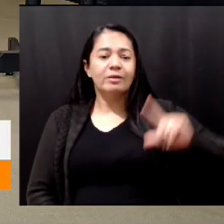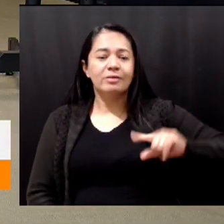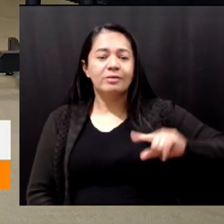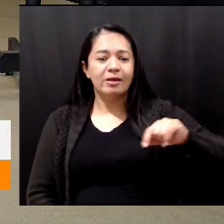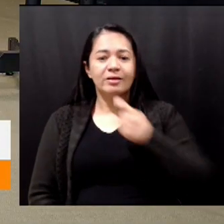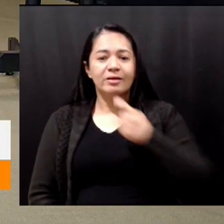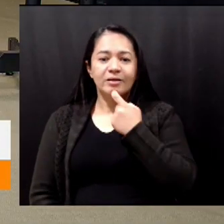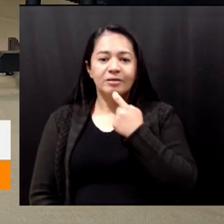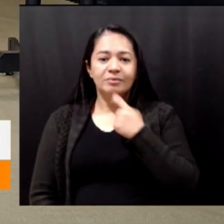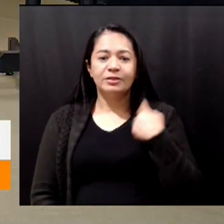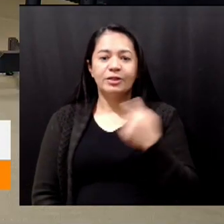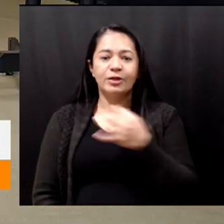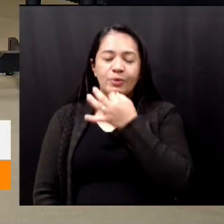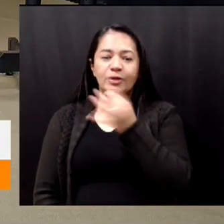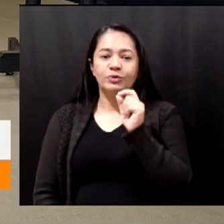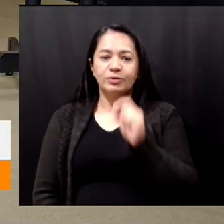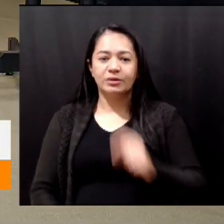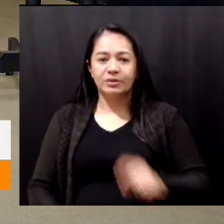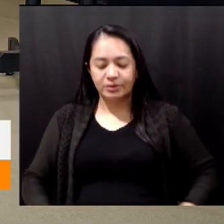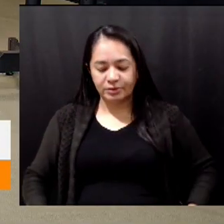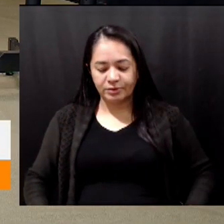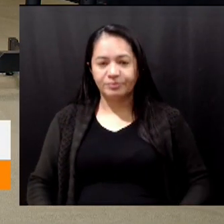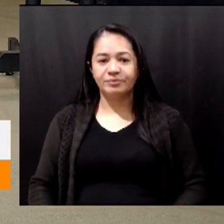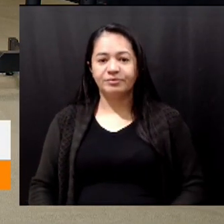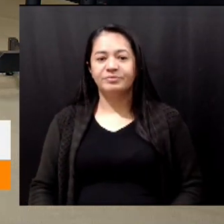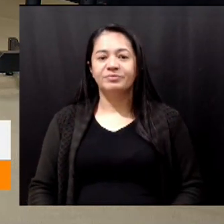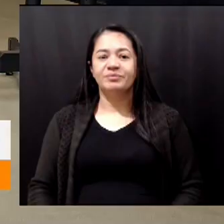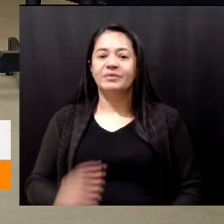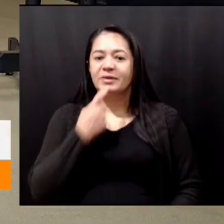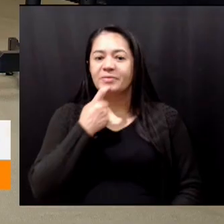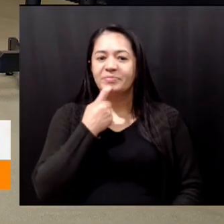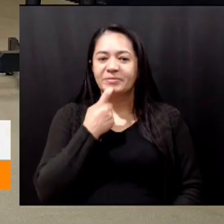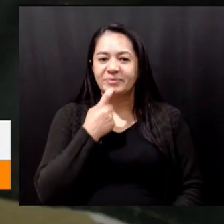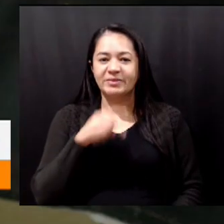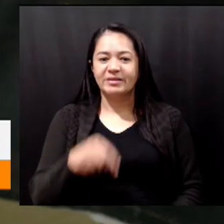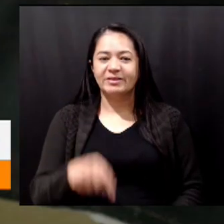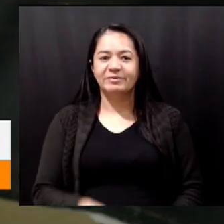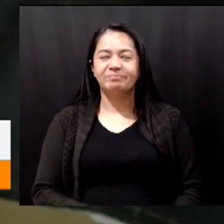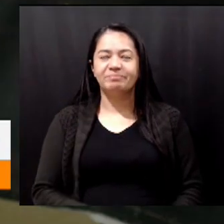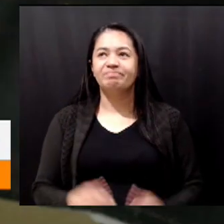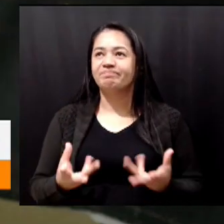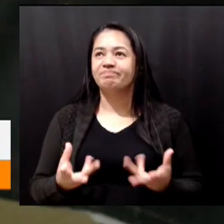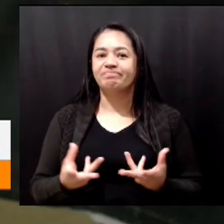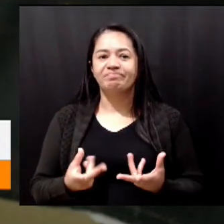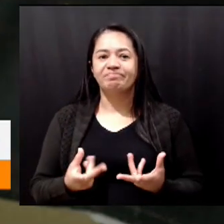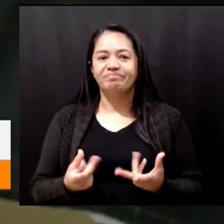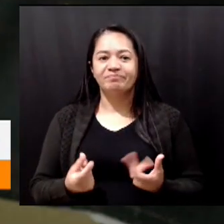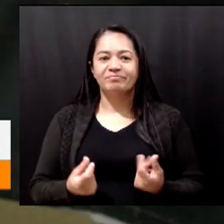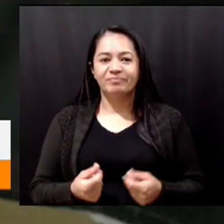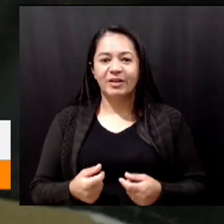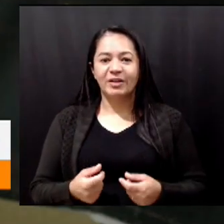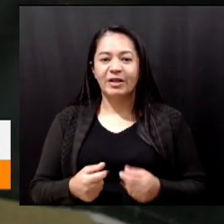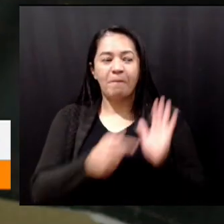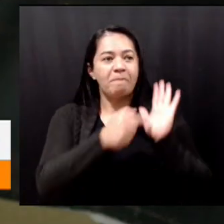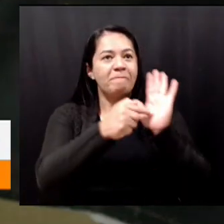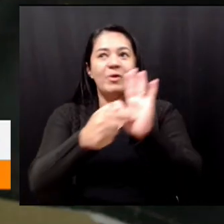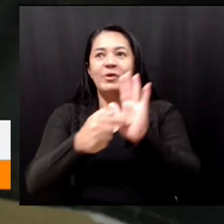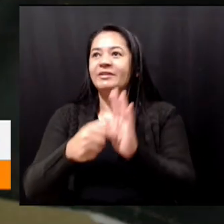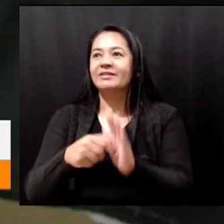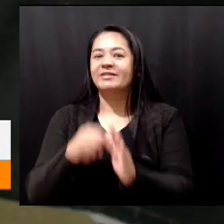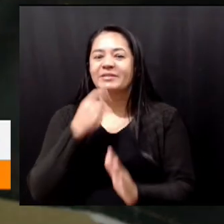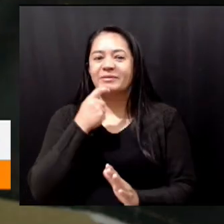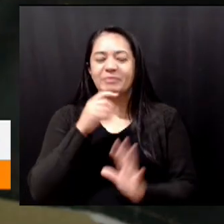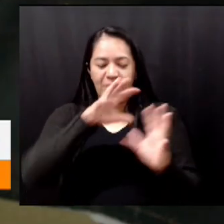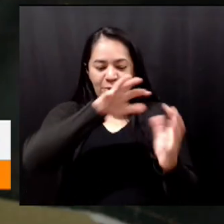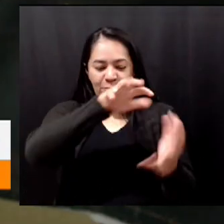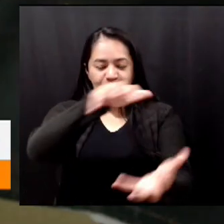Campinas Innovation Week é algo que teletransporta Campinas para esse mundão, né,